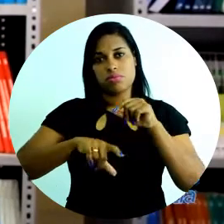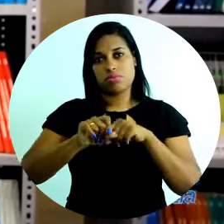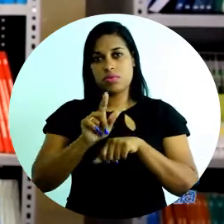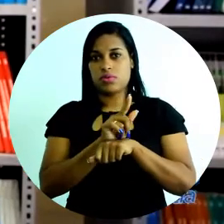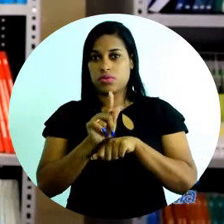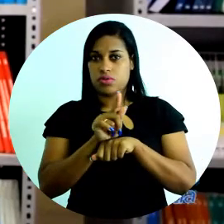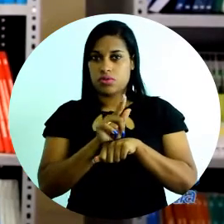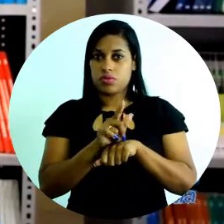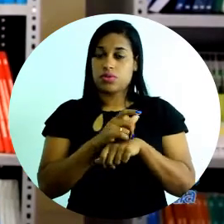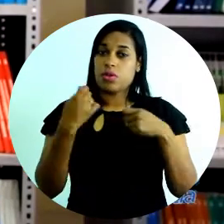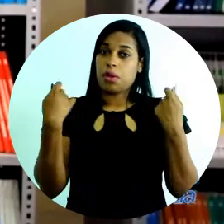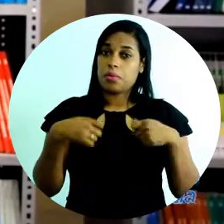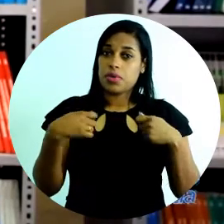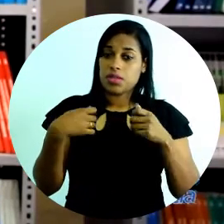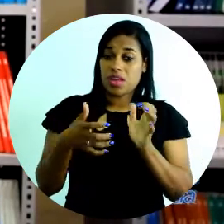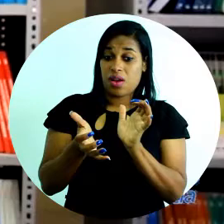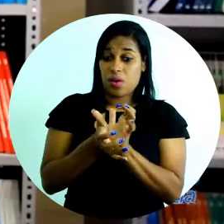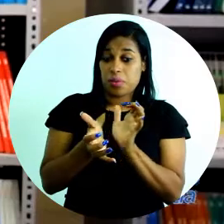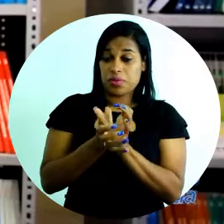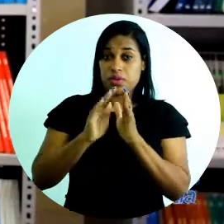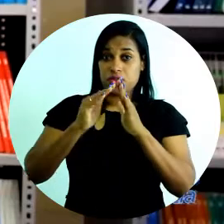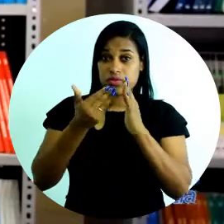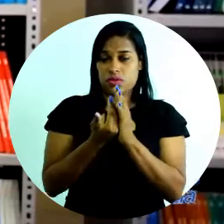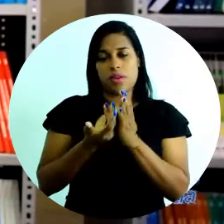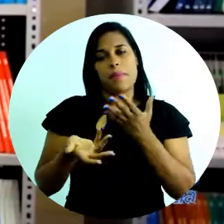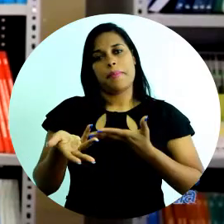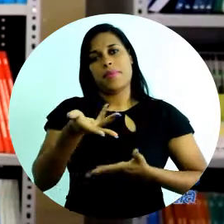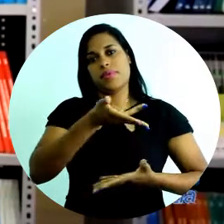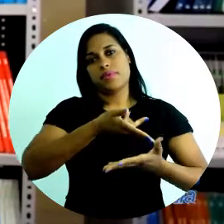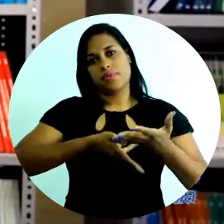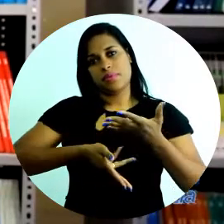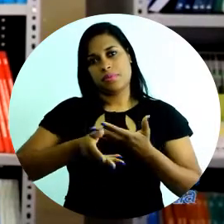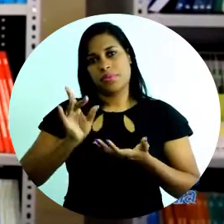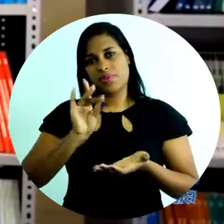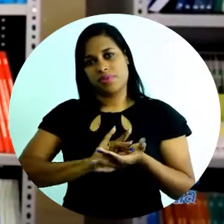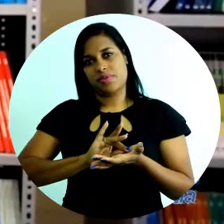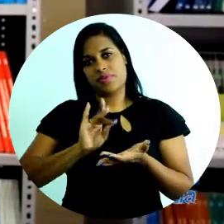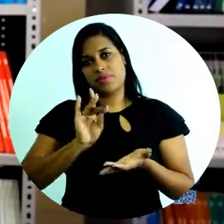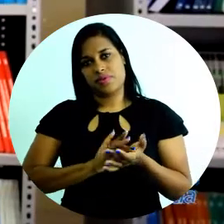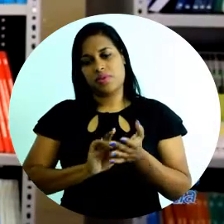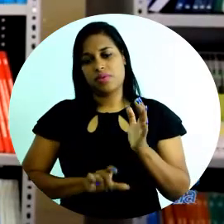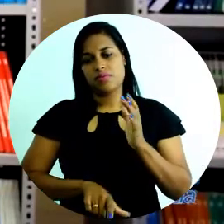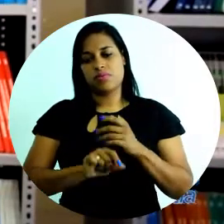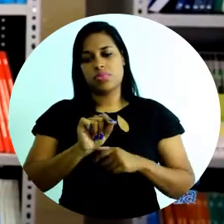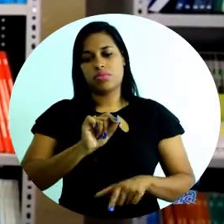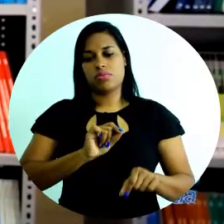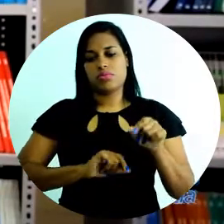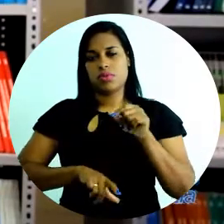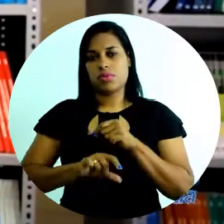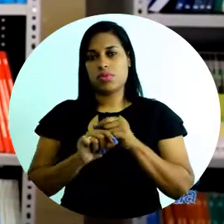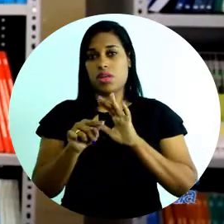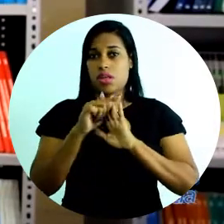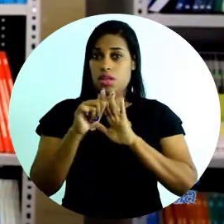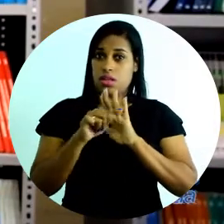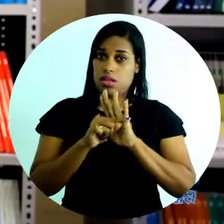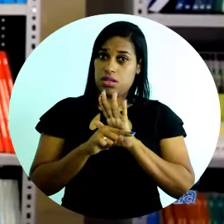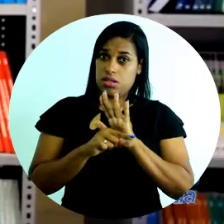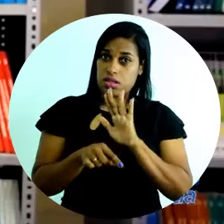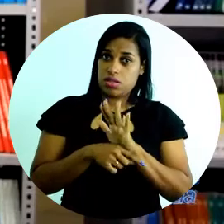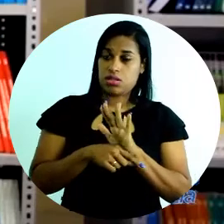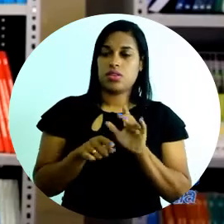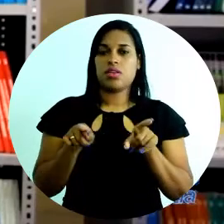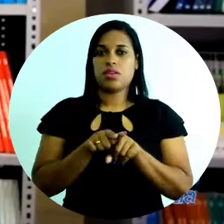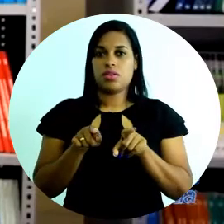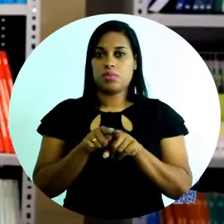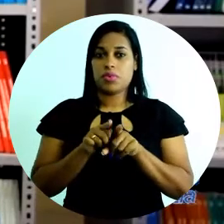gestores escolares, é preciso que a comunidade escolar participe efetivamente do processo de escolha. E a lista tripla, a